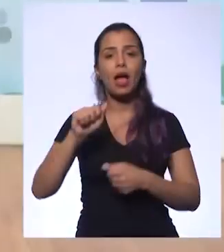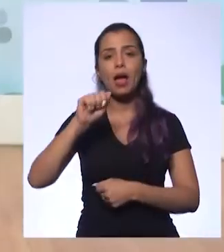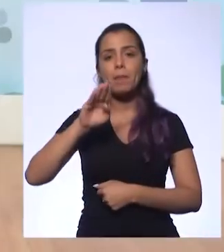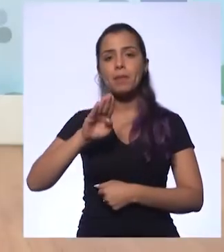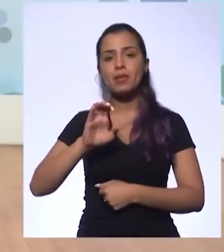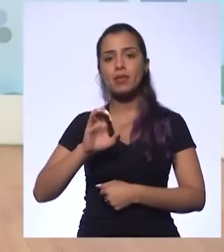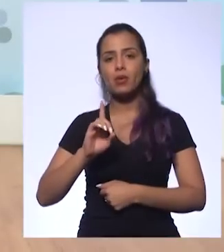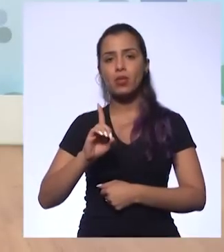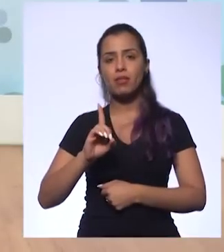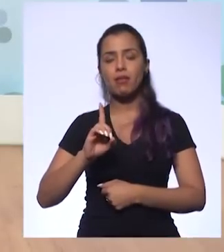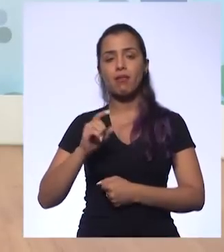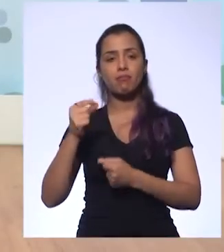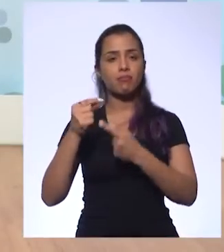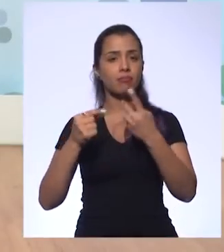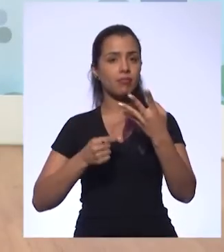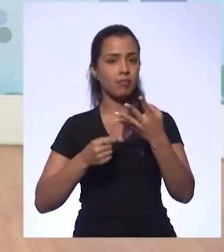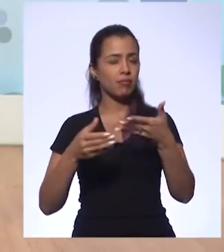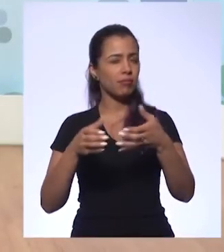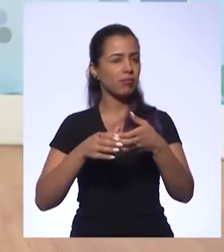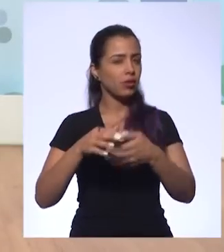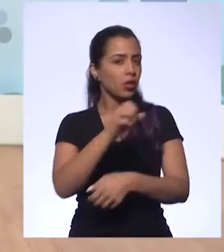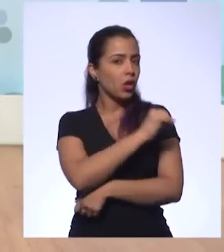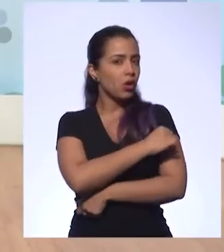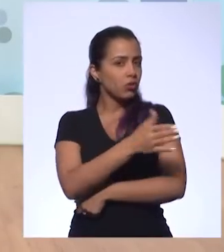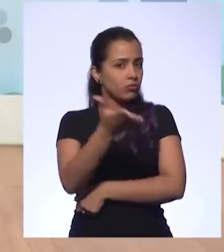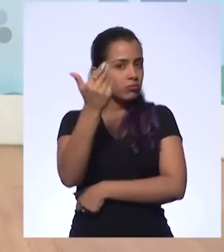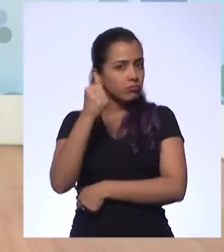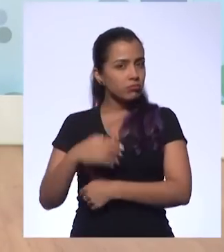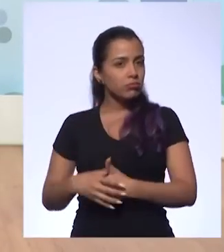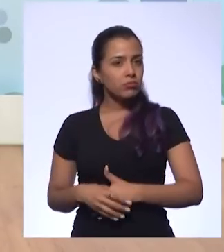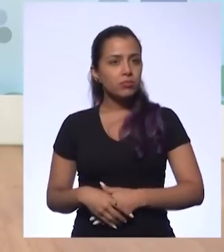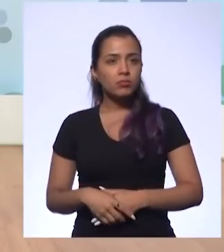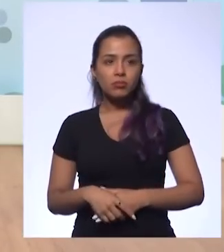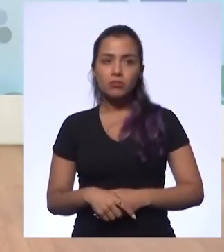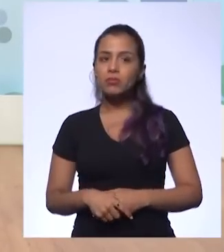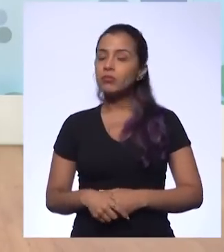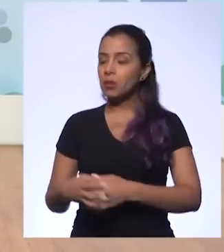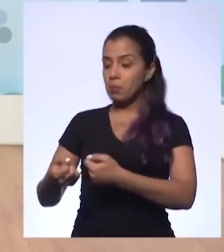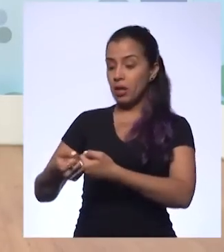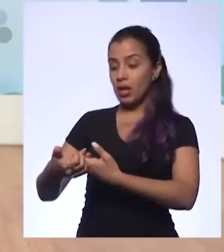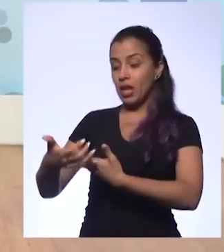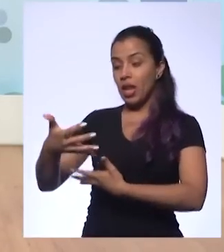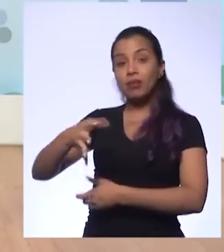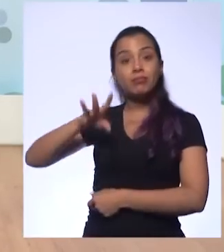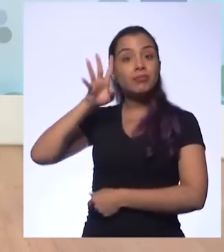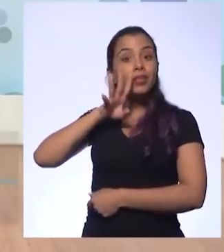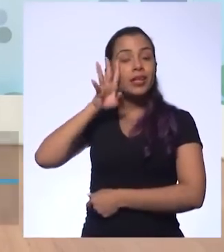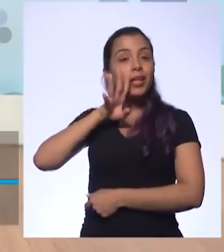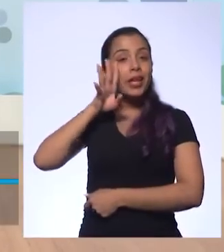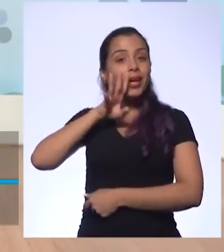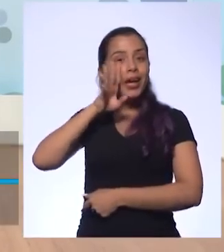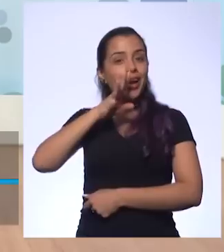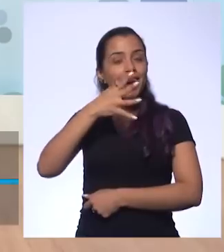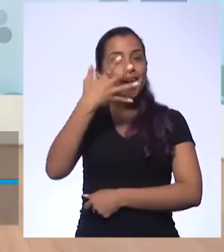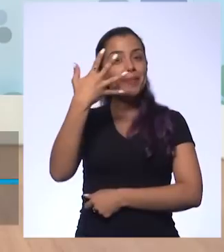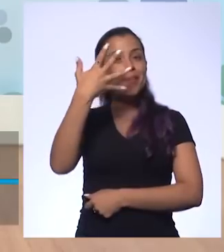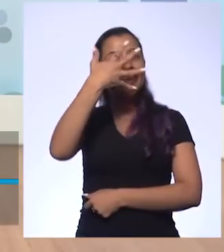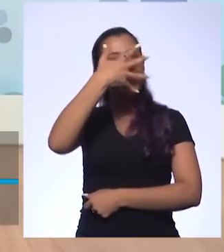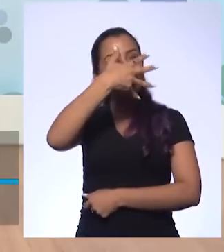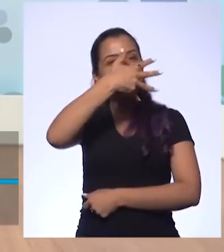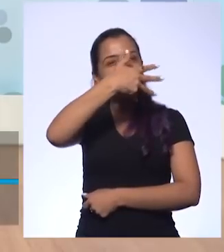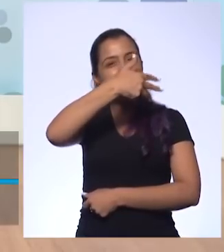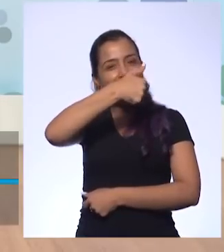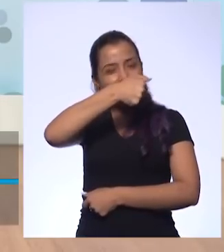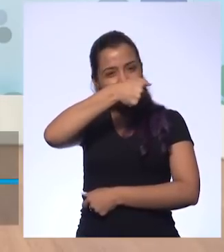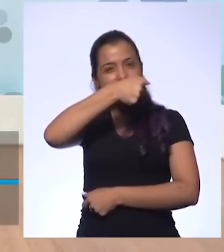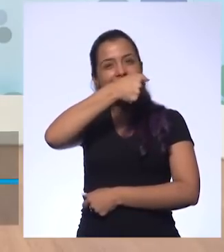ou D. Ô, galera do 8º ano, que legal, hein? Ai, que legal, Baglini. E aí? Olha lá, que lindo! Todo